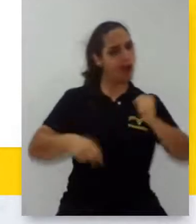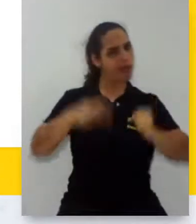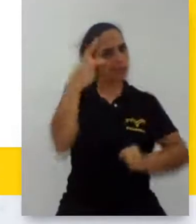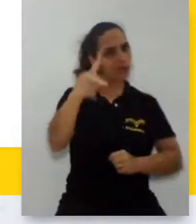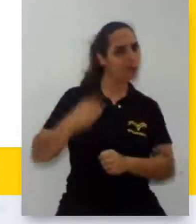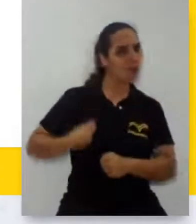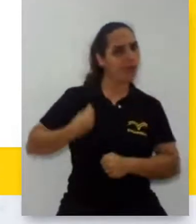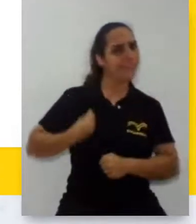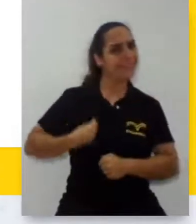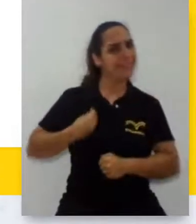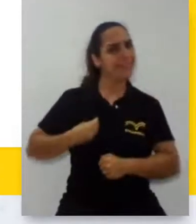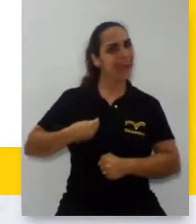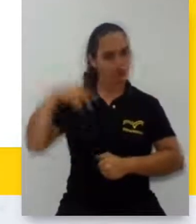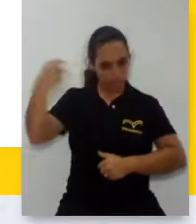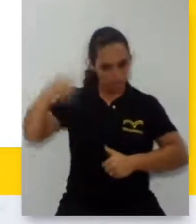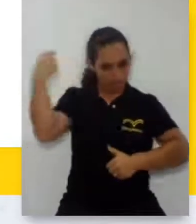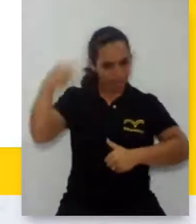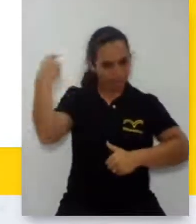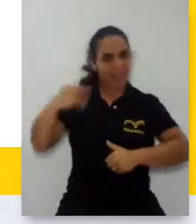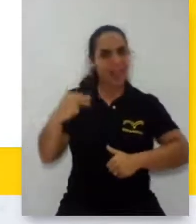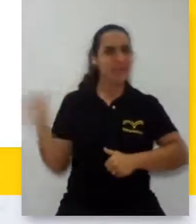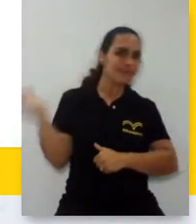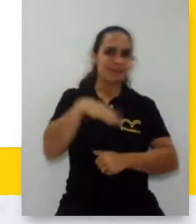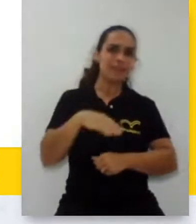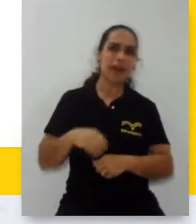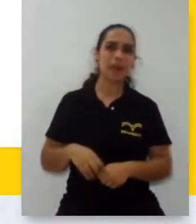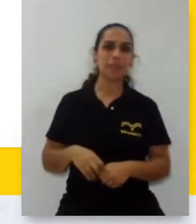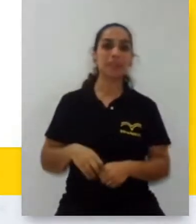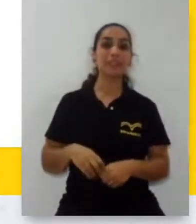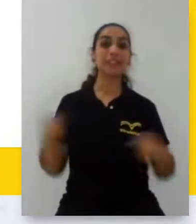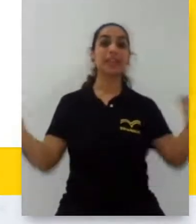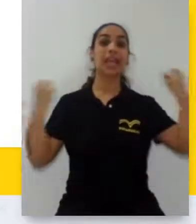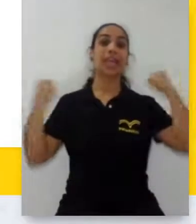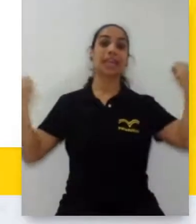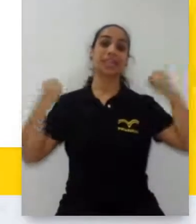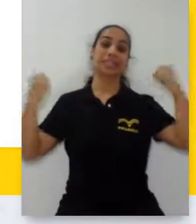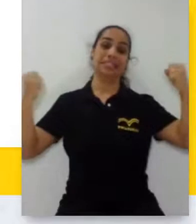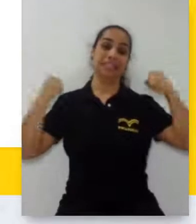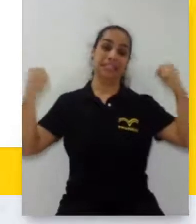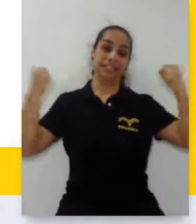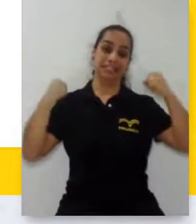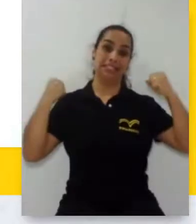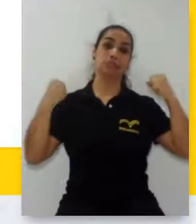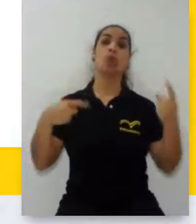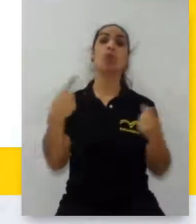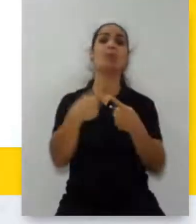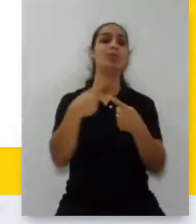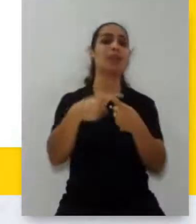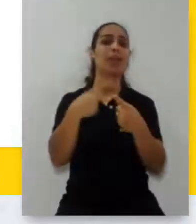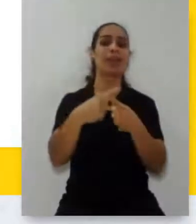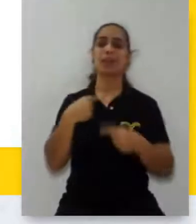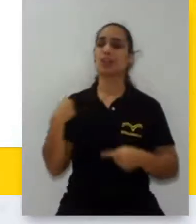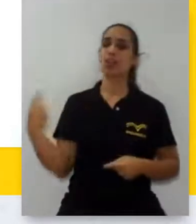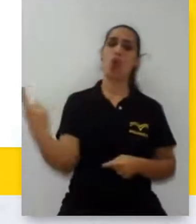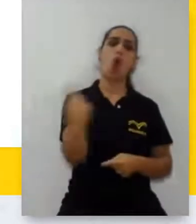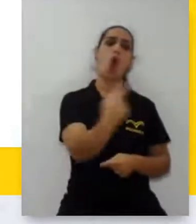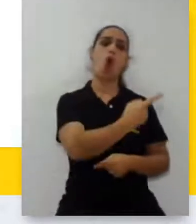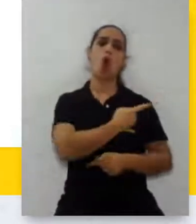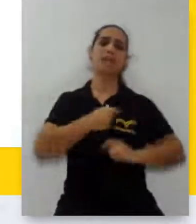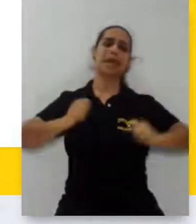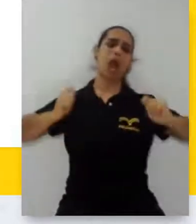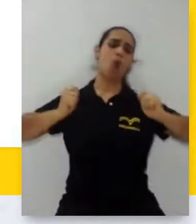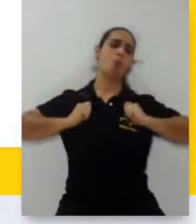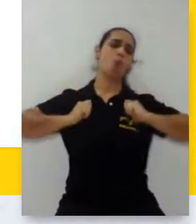exercício para a nossa vida, porque nós estamos muito sedentários. Eu não sei se vocês lembram, para quem assistiu sabe do que eu estou falando, aquele filme do